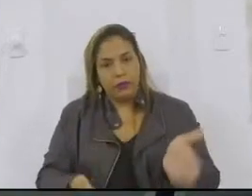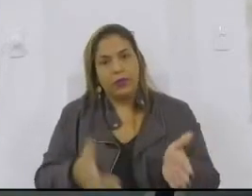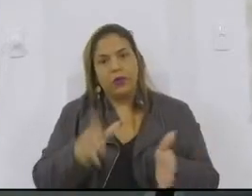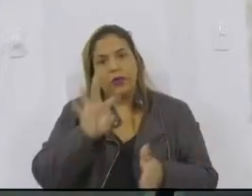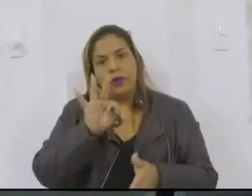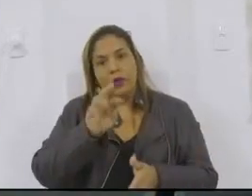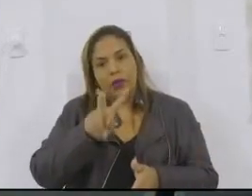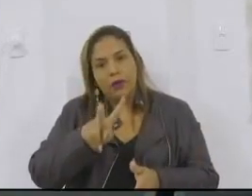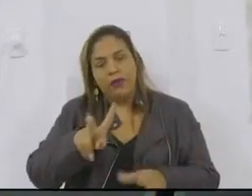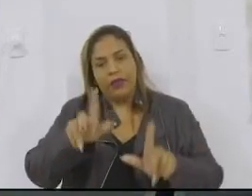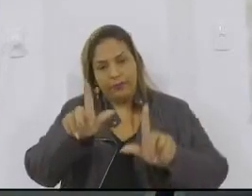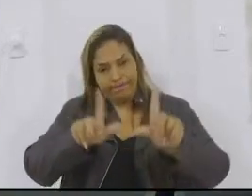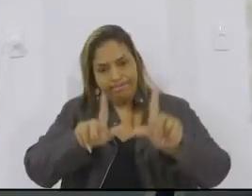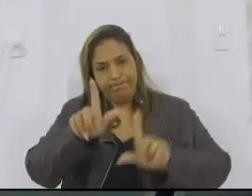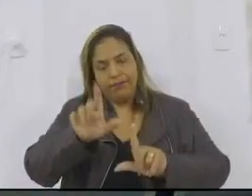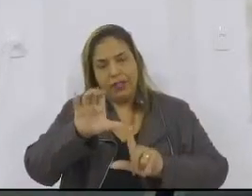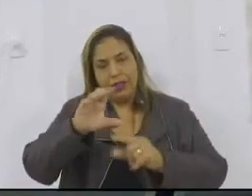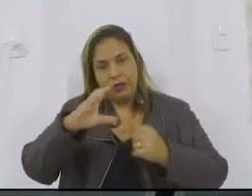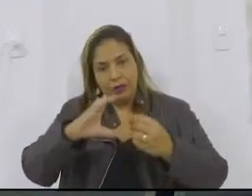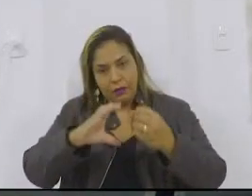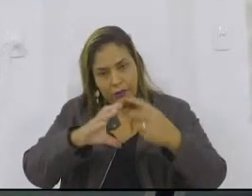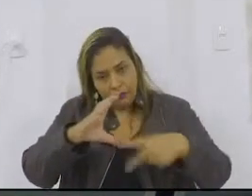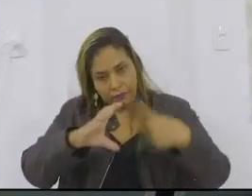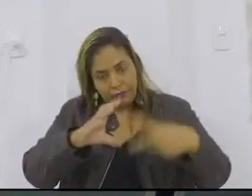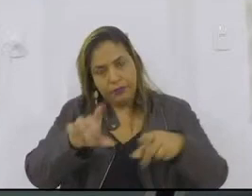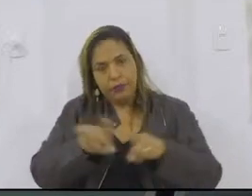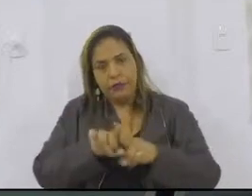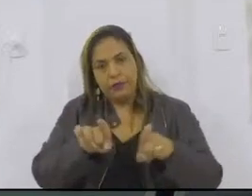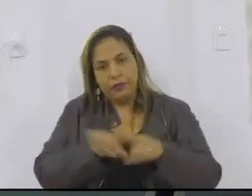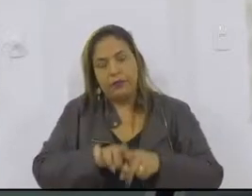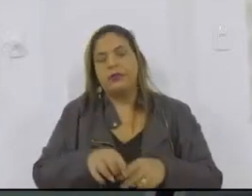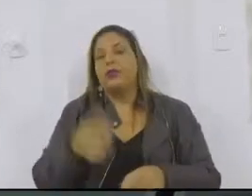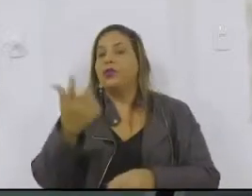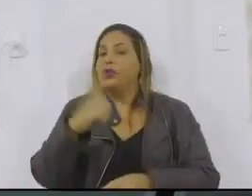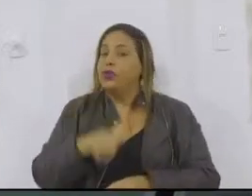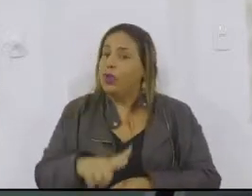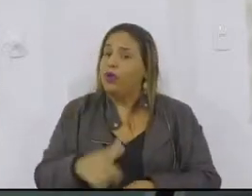Câmara. Vim aqui essa noite mais uma vez, presidente,